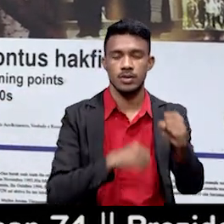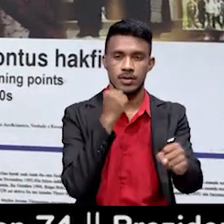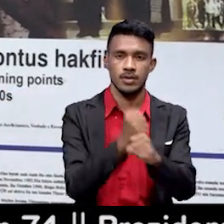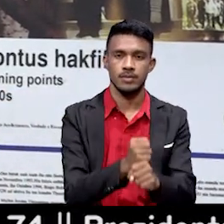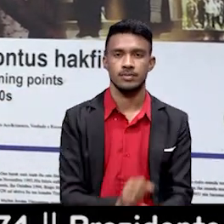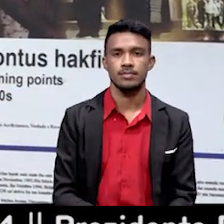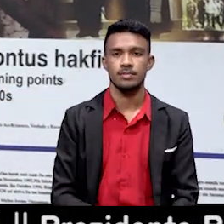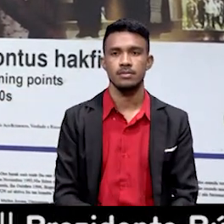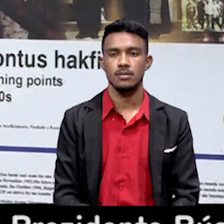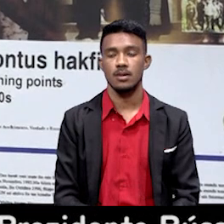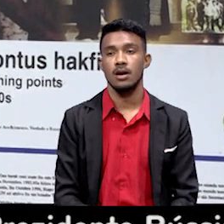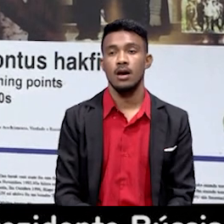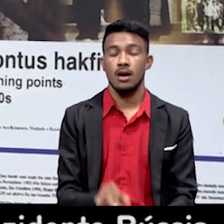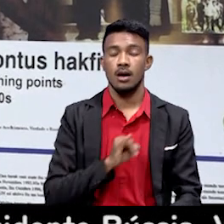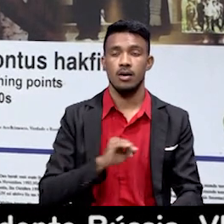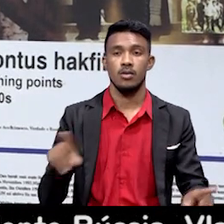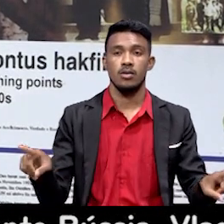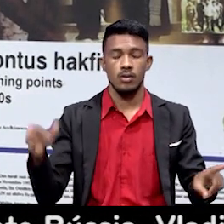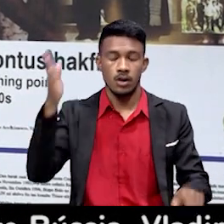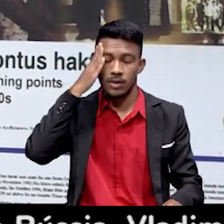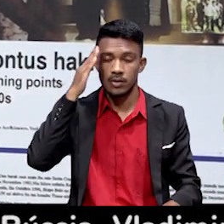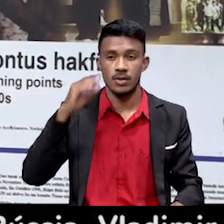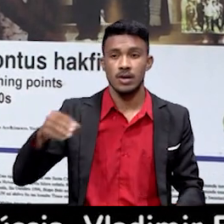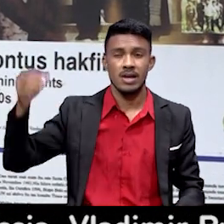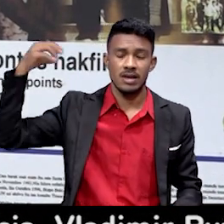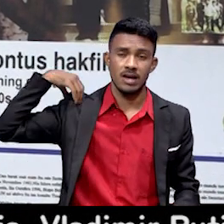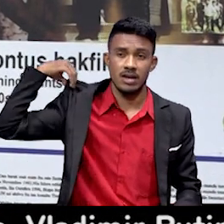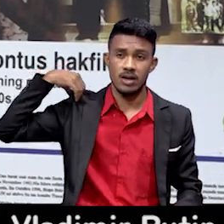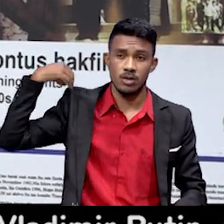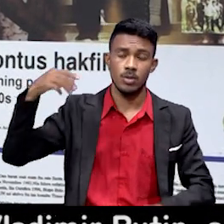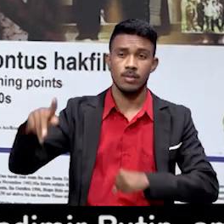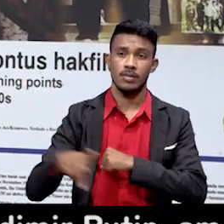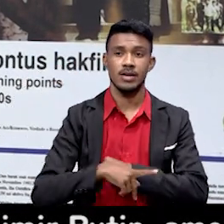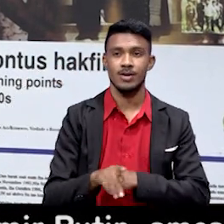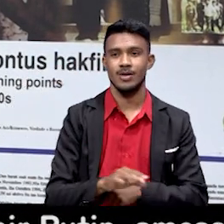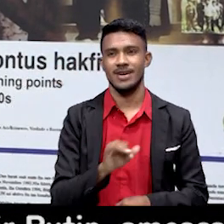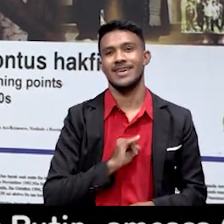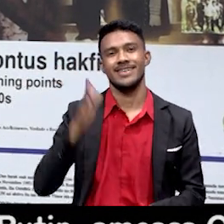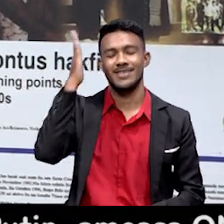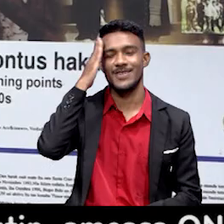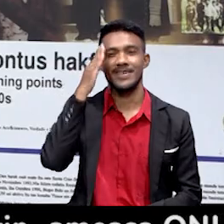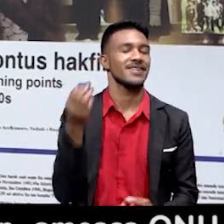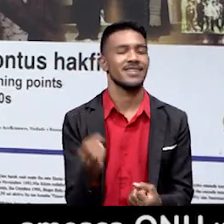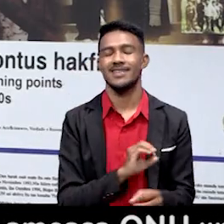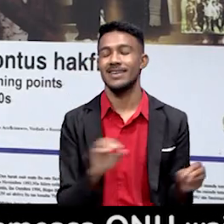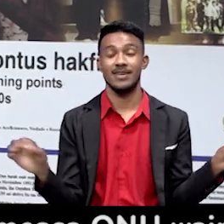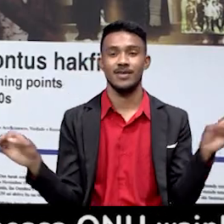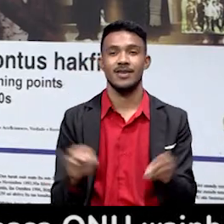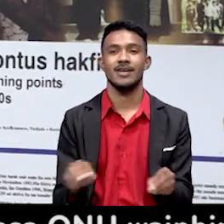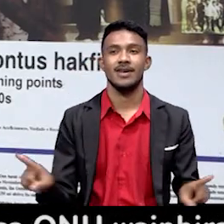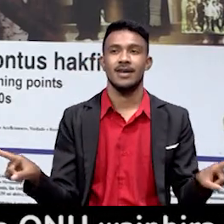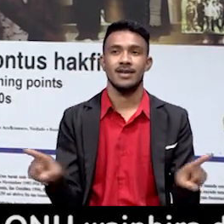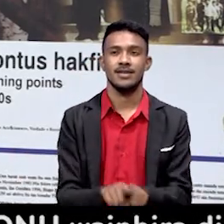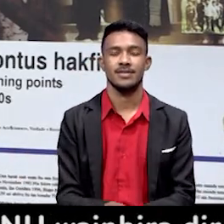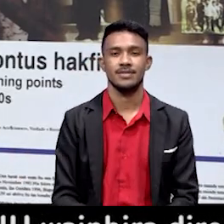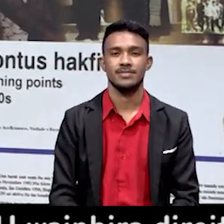Lidah lalu nene, aku nui kandidat tu barak, parti dukungan barak, laku iya nui kandidat. Afinal,